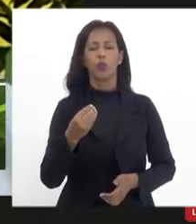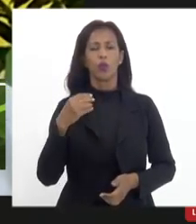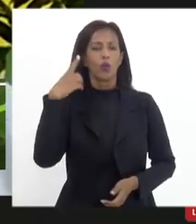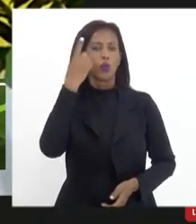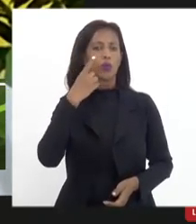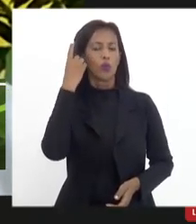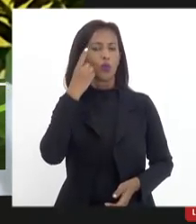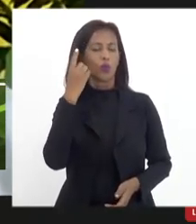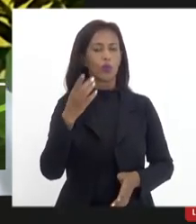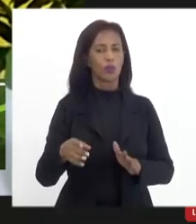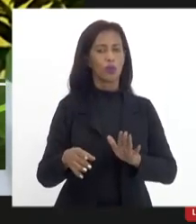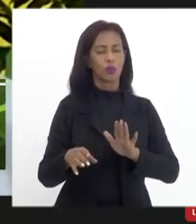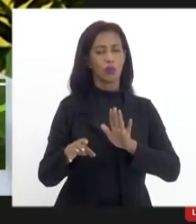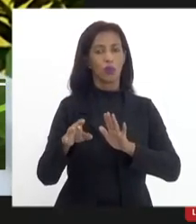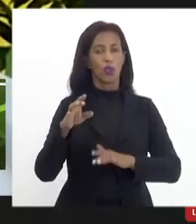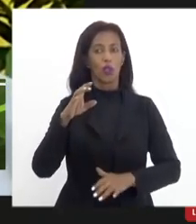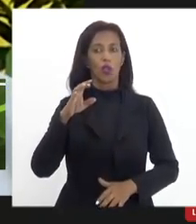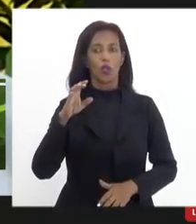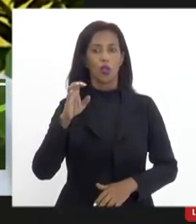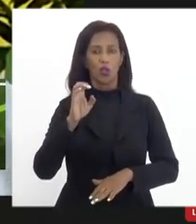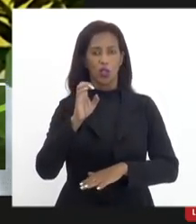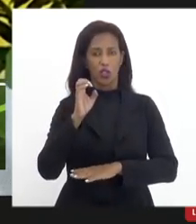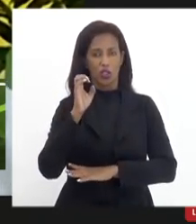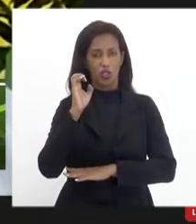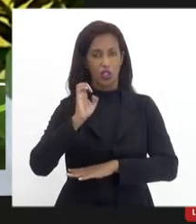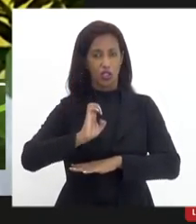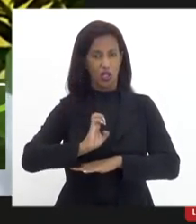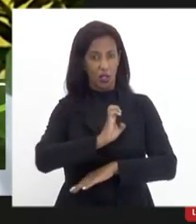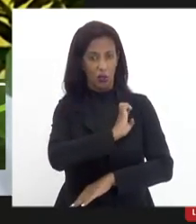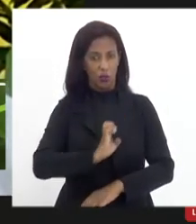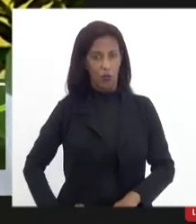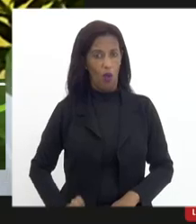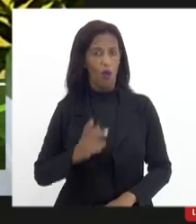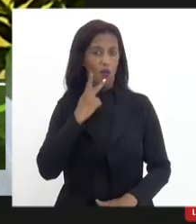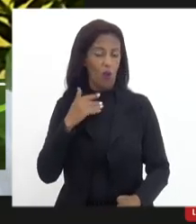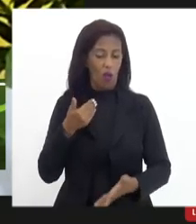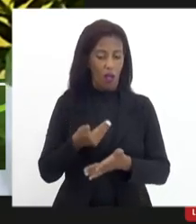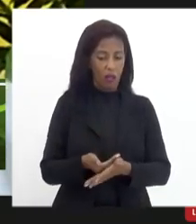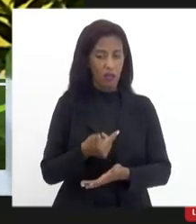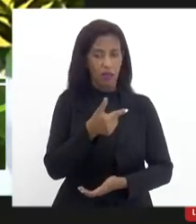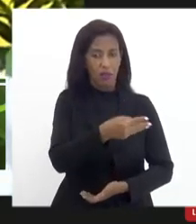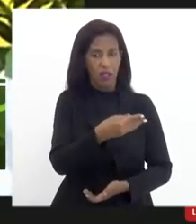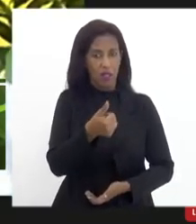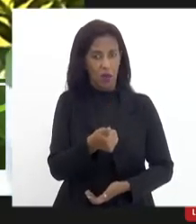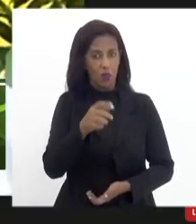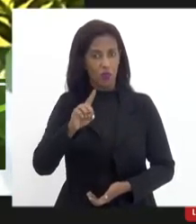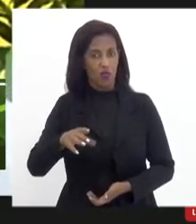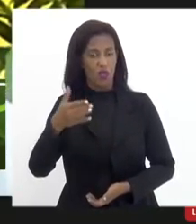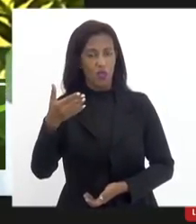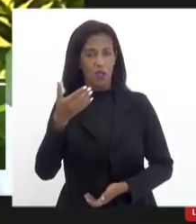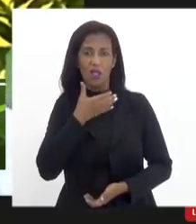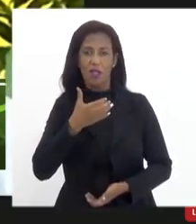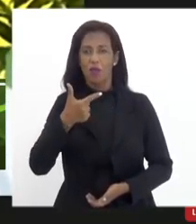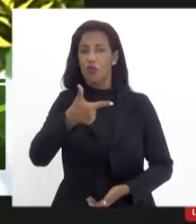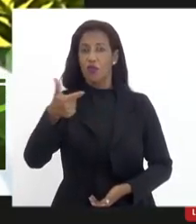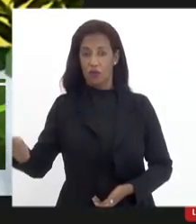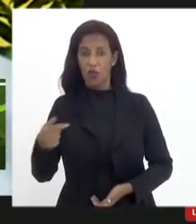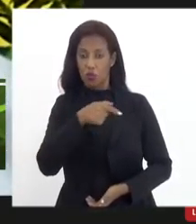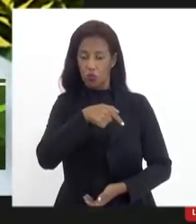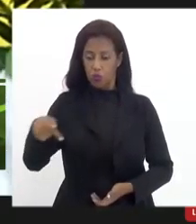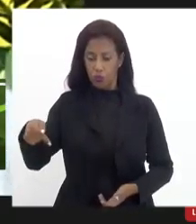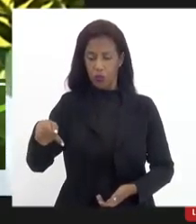Parlamento Estadual, define que o decreto de calamidade financeira está vigente até 31 de dezembro de 2021.